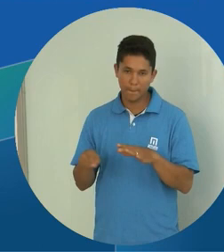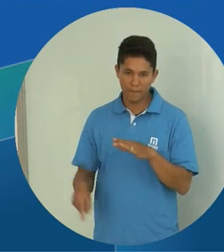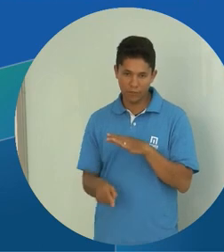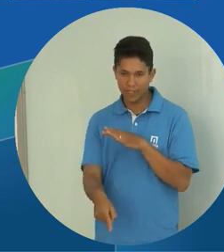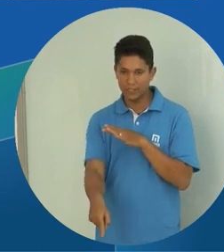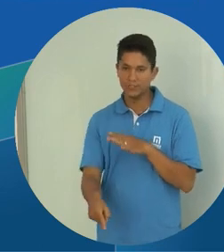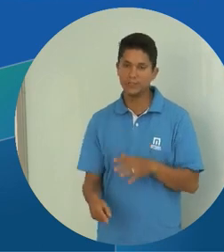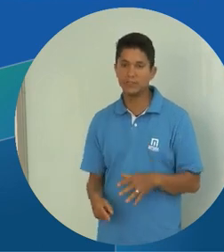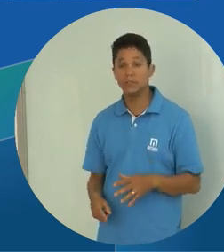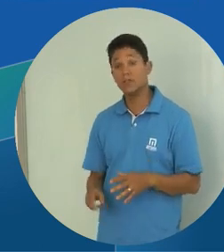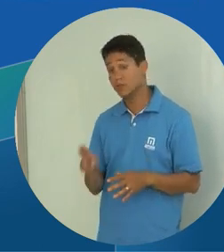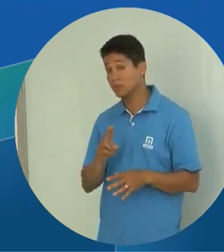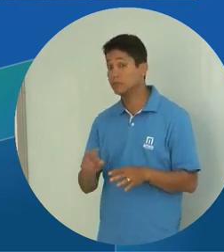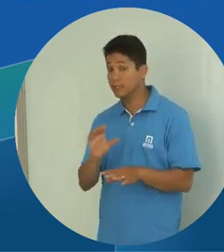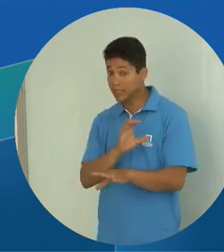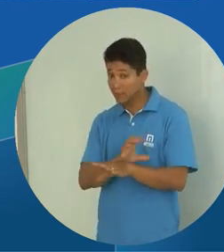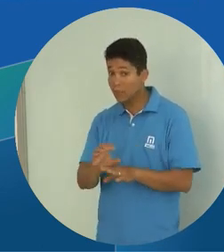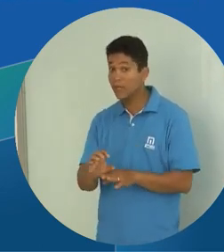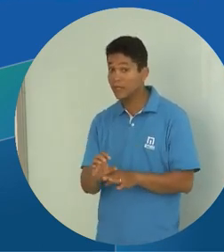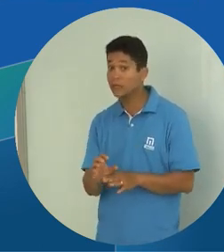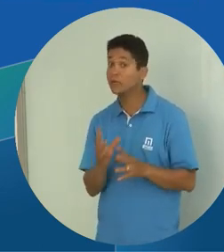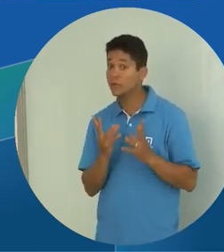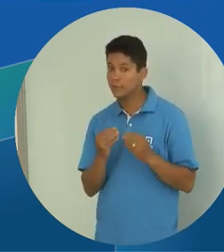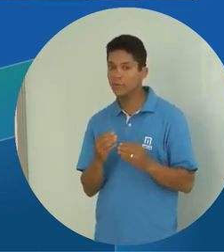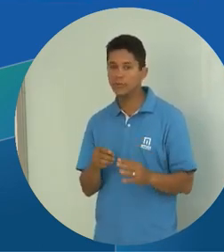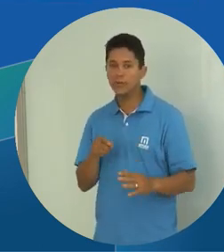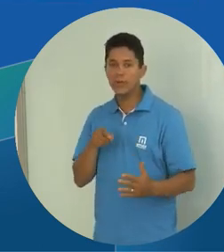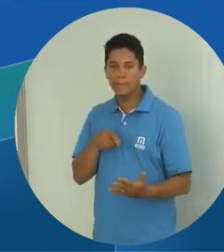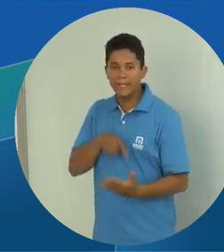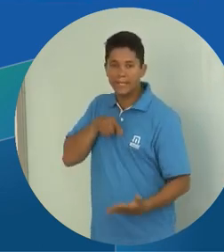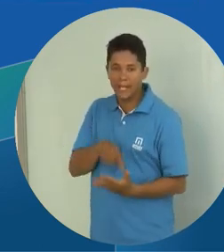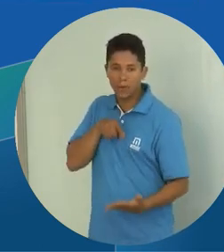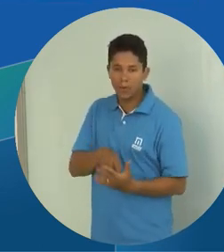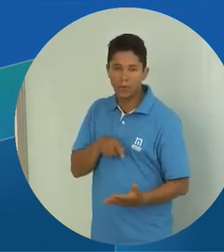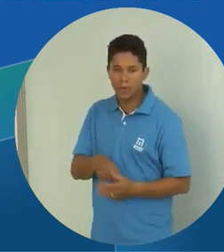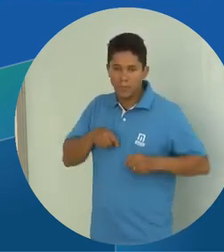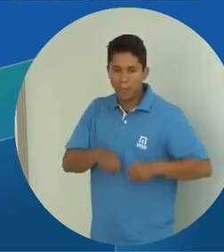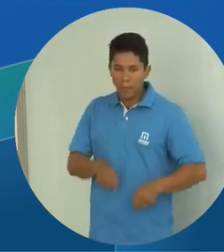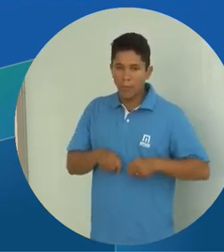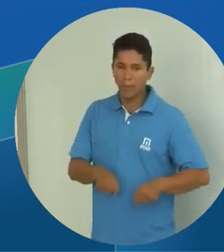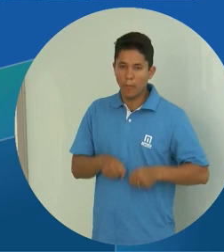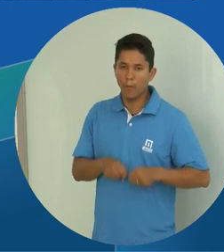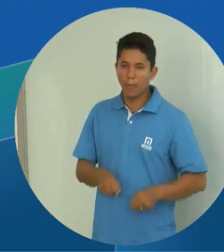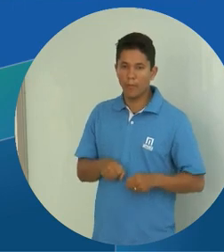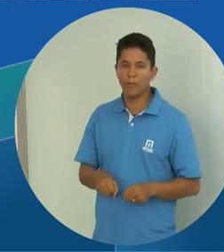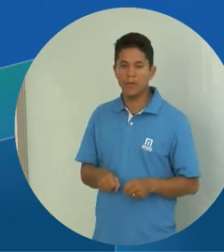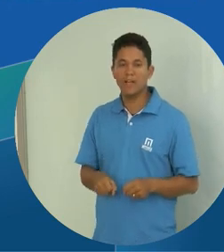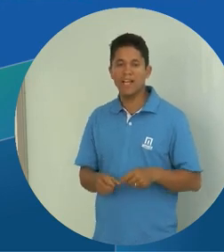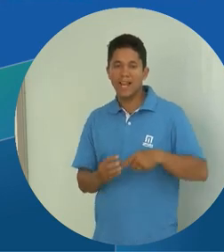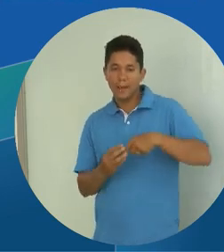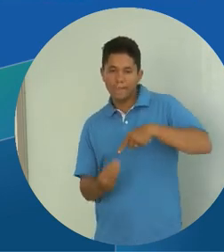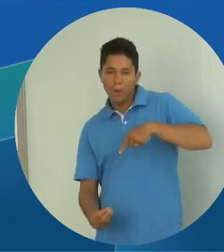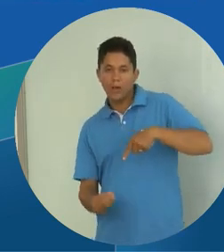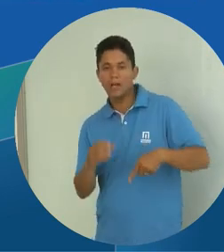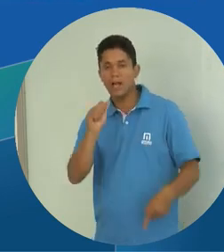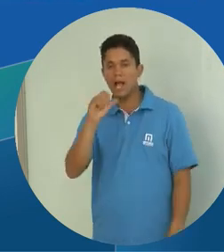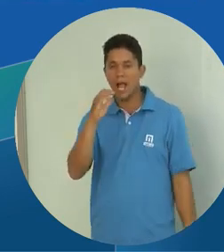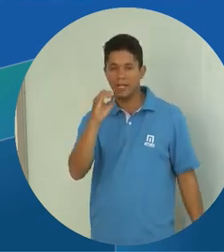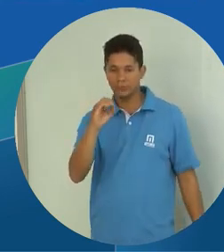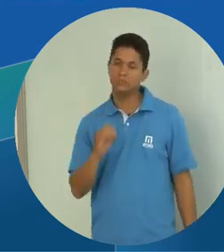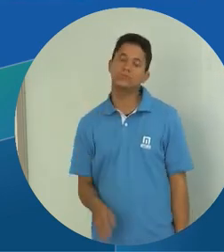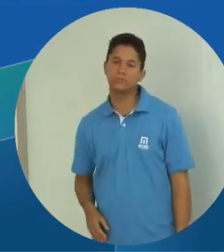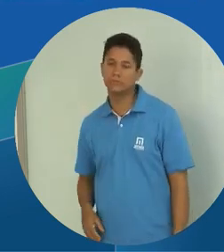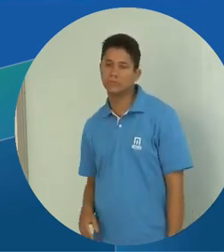em concreto, usa-se bastante martelo rompedor com broca de aço, né, de até 1 metro, mas